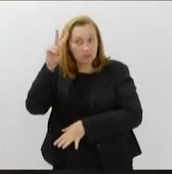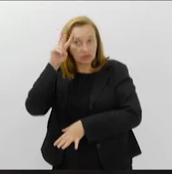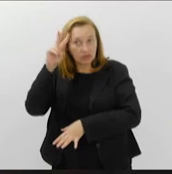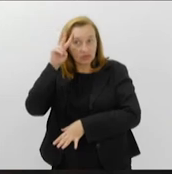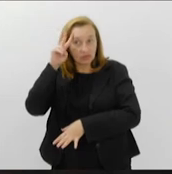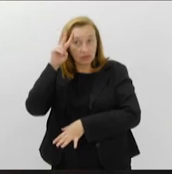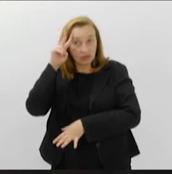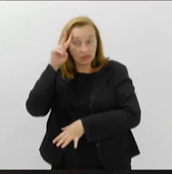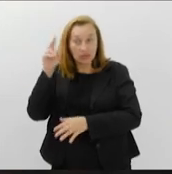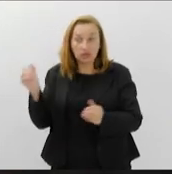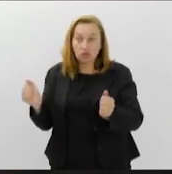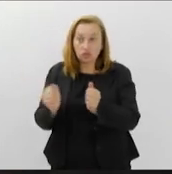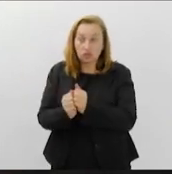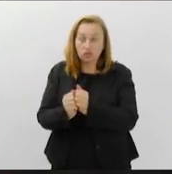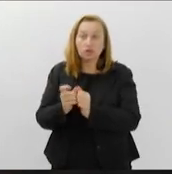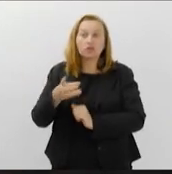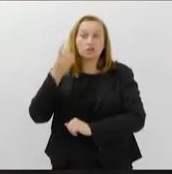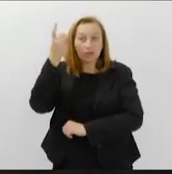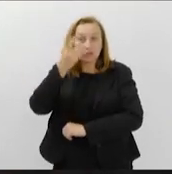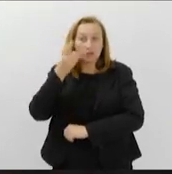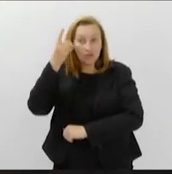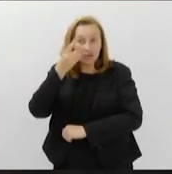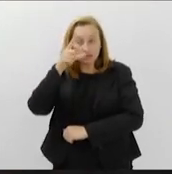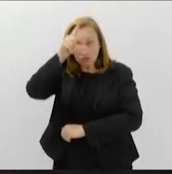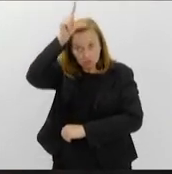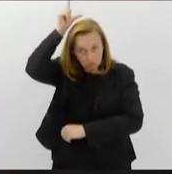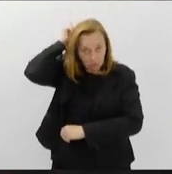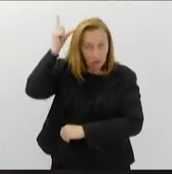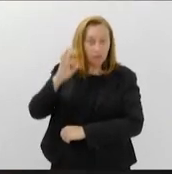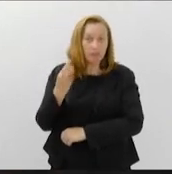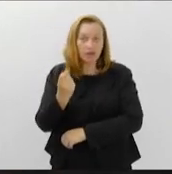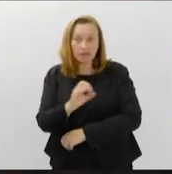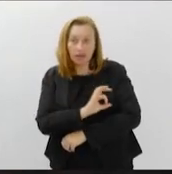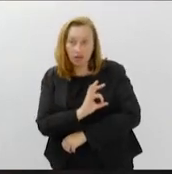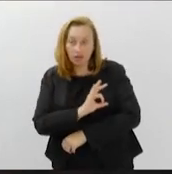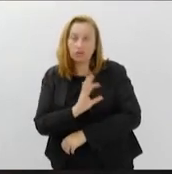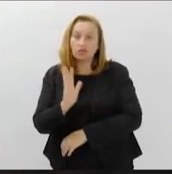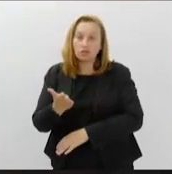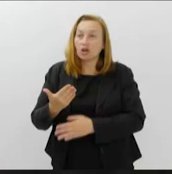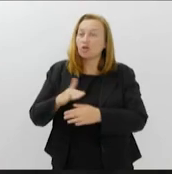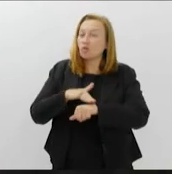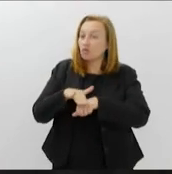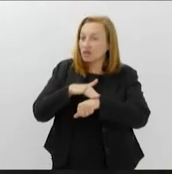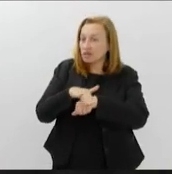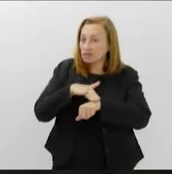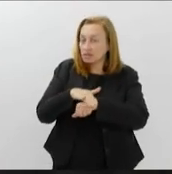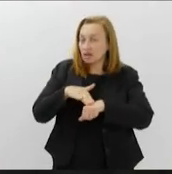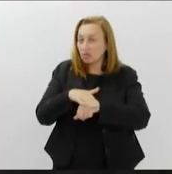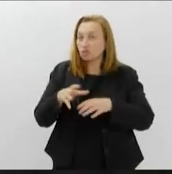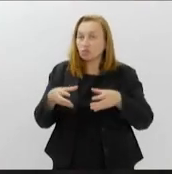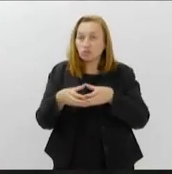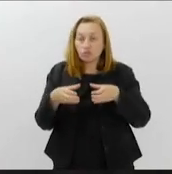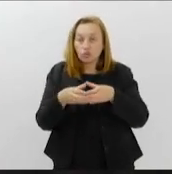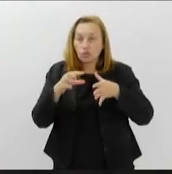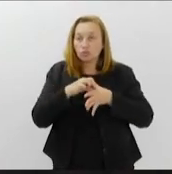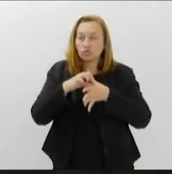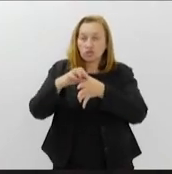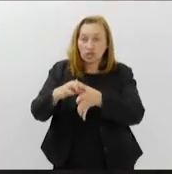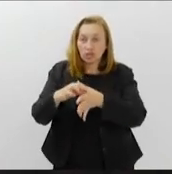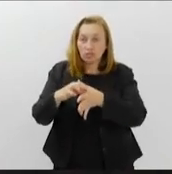o deputado Luiz Paulo, deputada Marta Rocha, conforme a gente tratou agora no Colégio de Líderes, deputado Márcio Galberto, Rodrigo